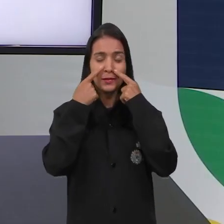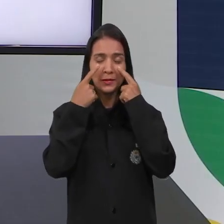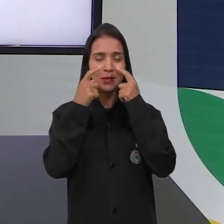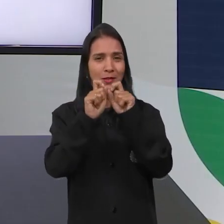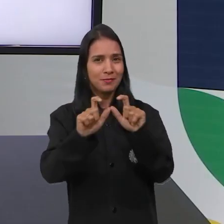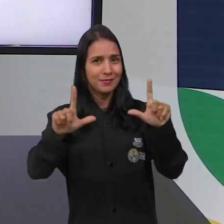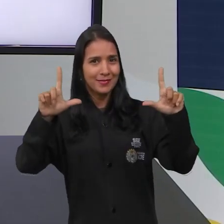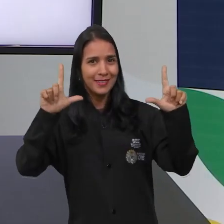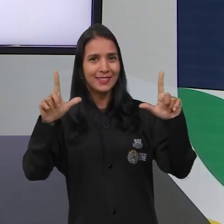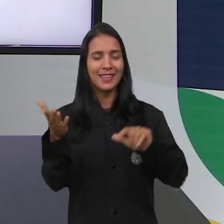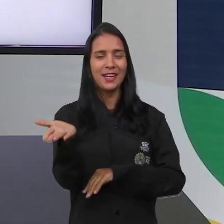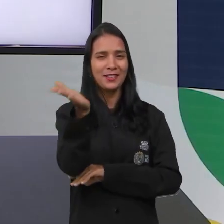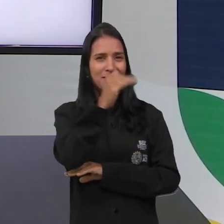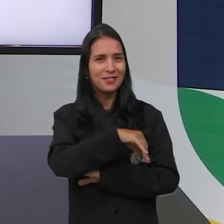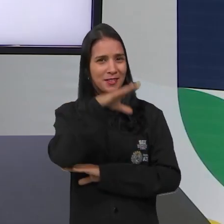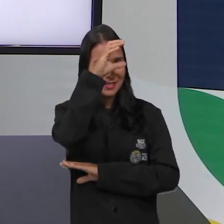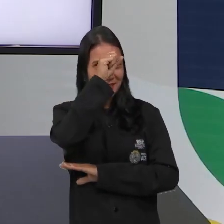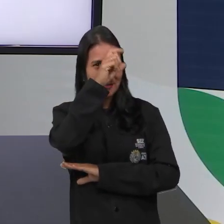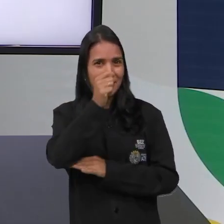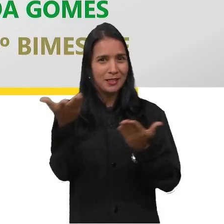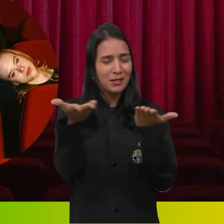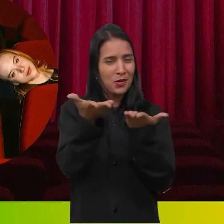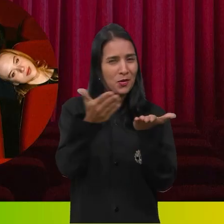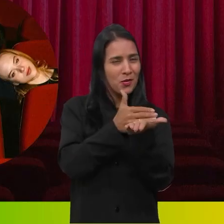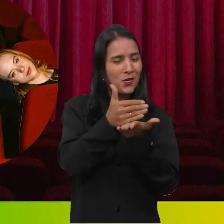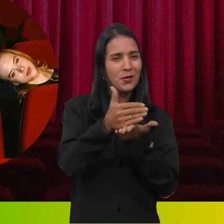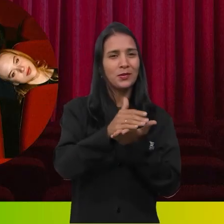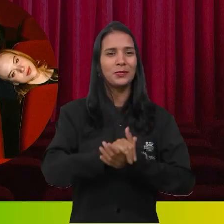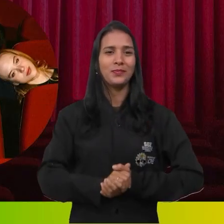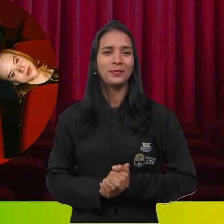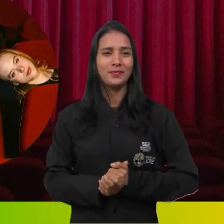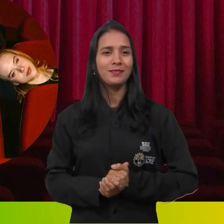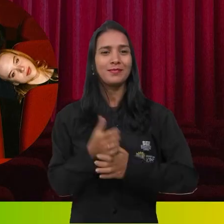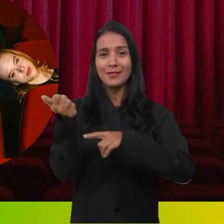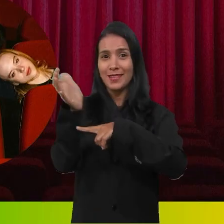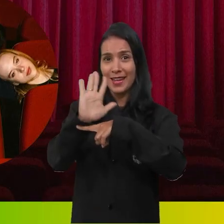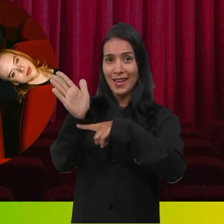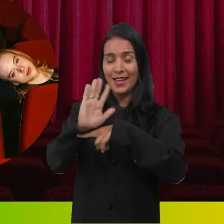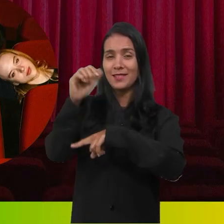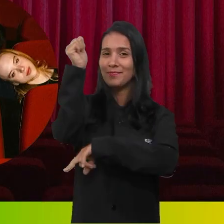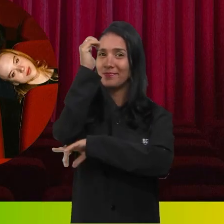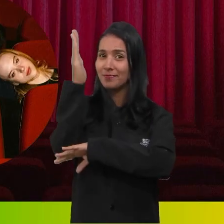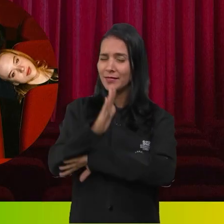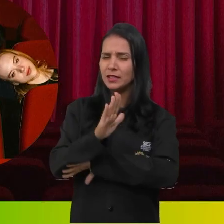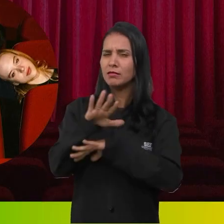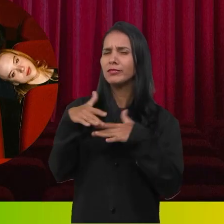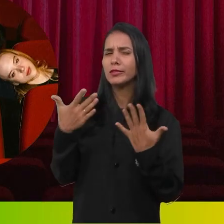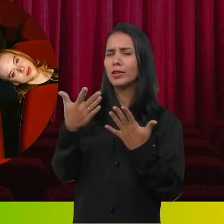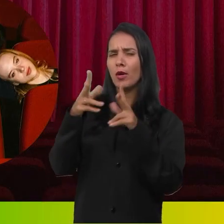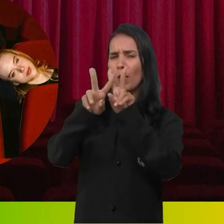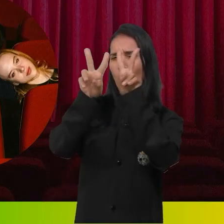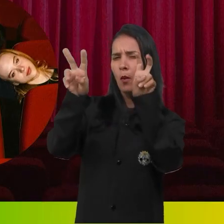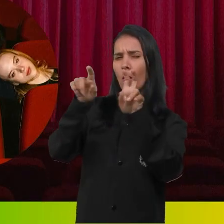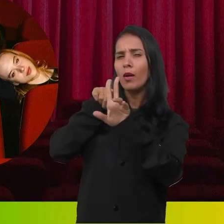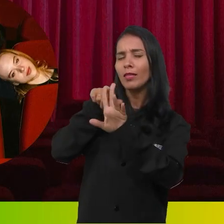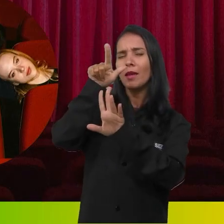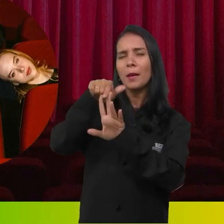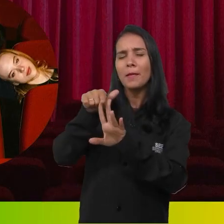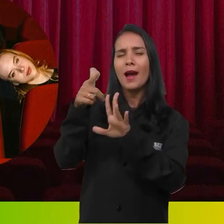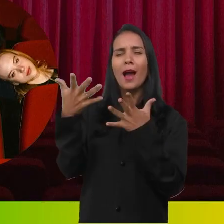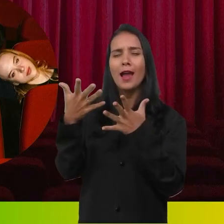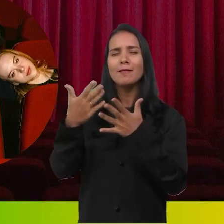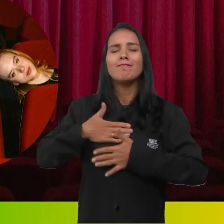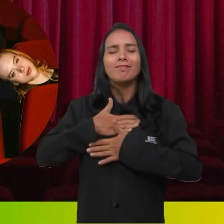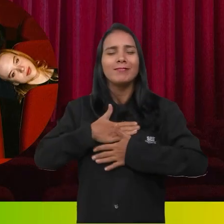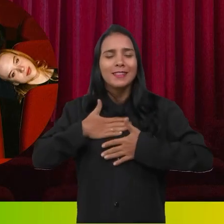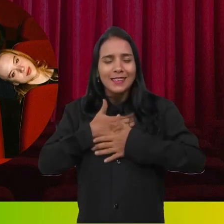tem para dizer nessa aula de hoje. Olha, cinema brasileiro, quando a gente fala desse assunto é muito gostoso, muito